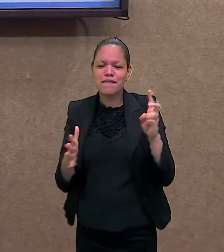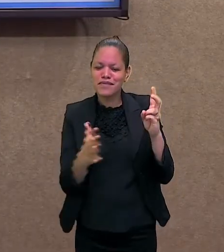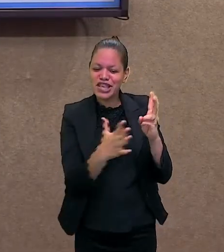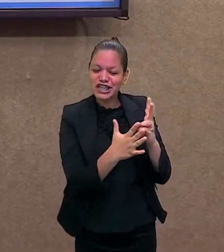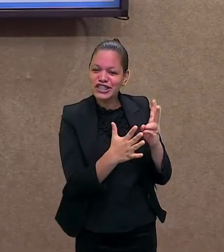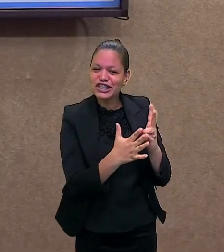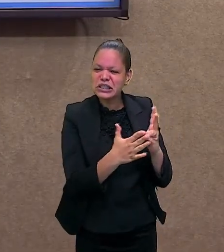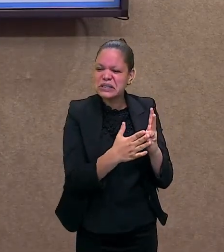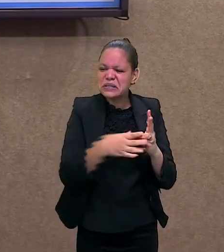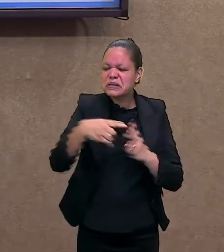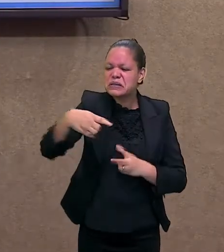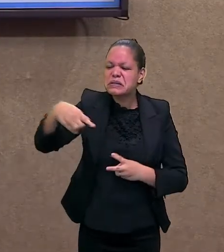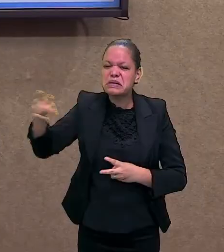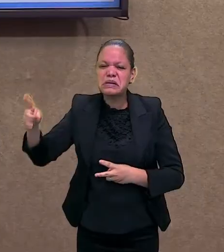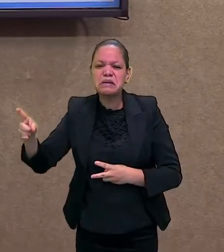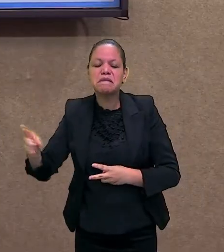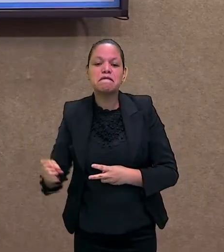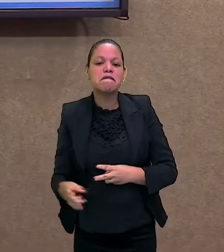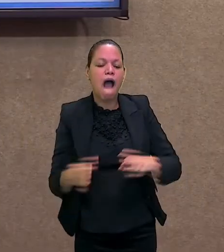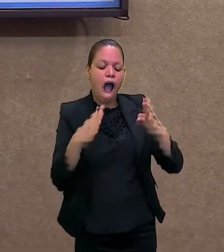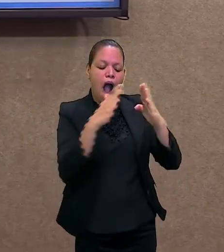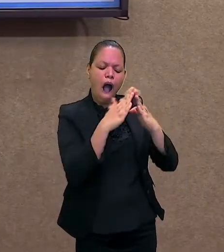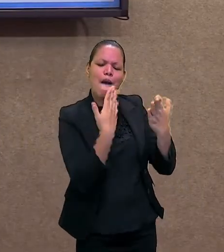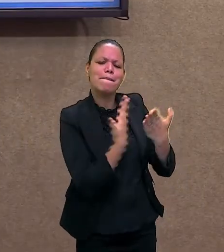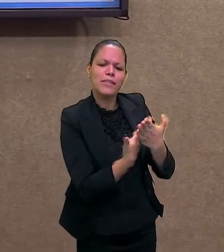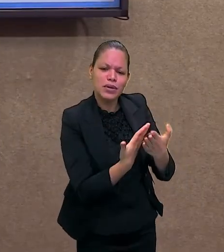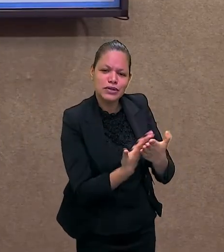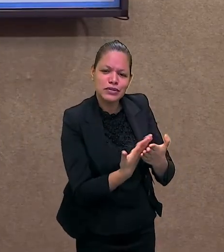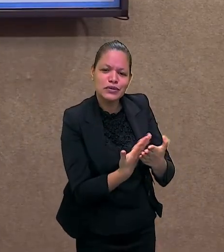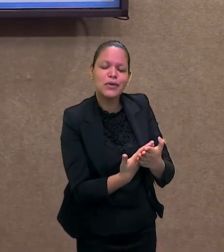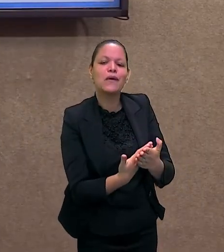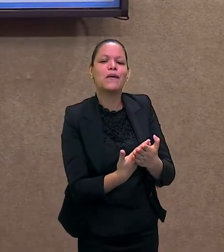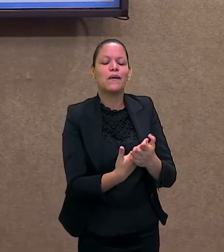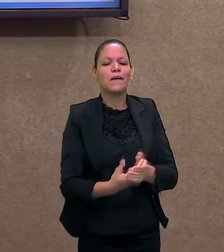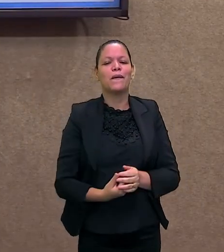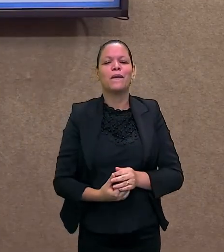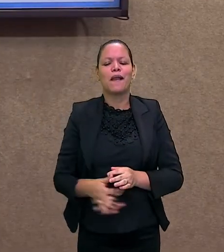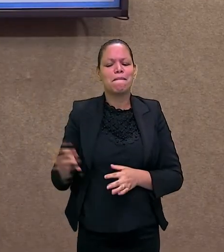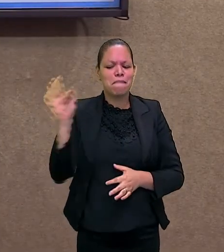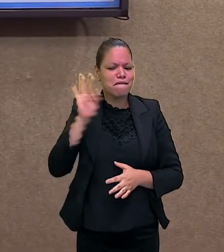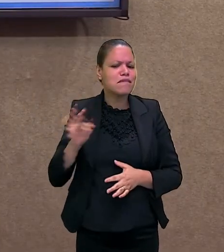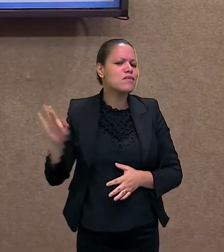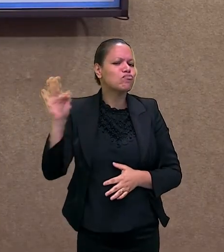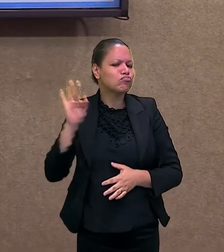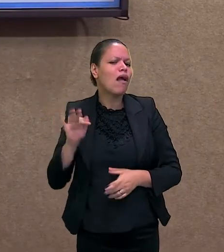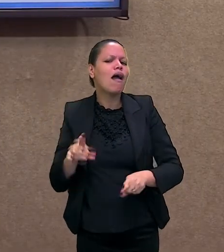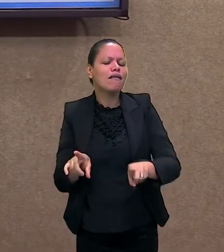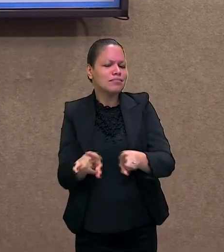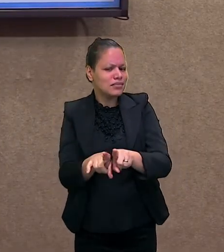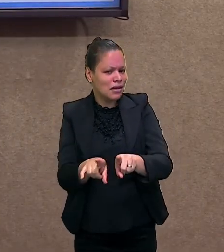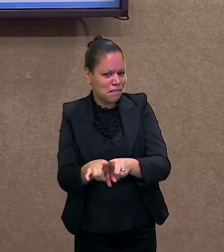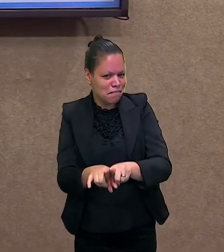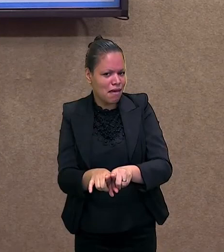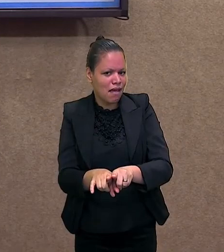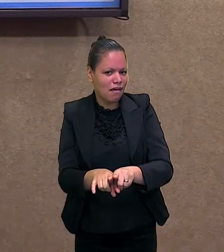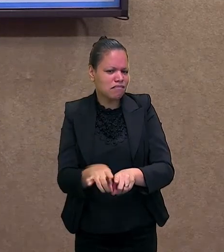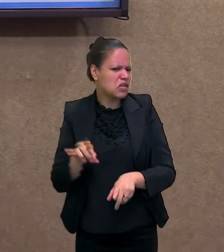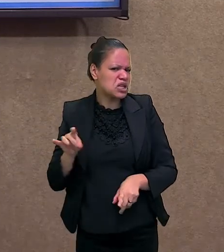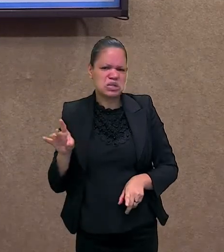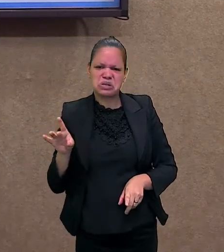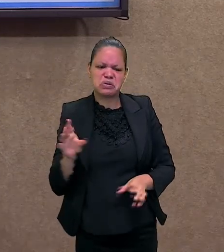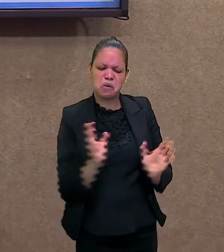E nos dias de hoje, os dias atuais, modificaram também alguns desses costumes. Então, não é só na aldeia que